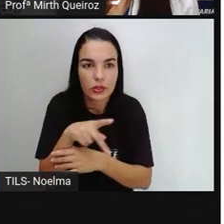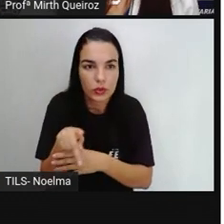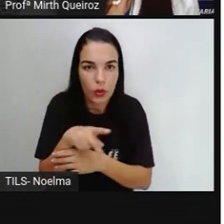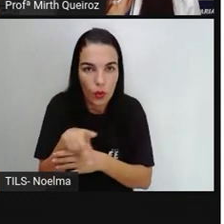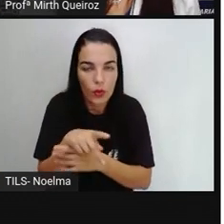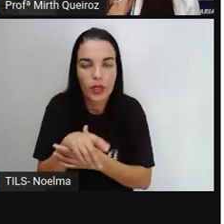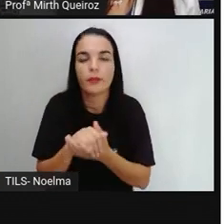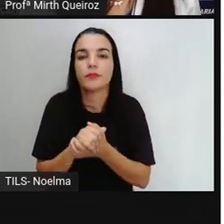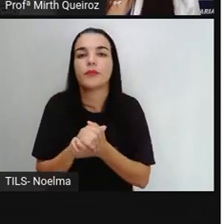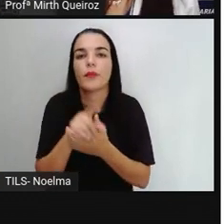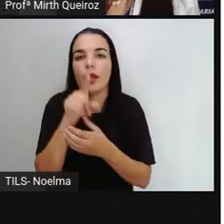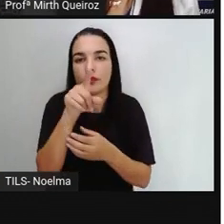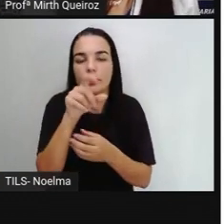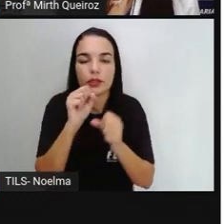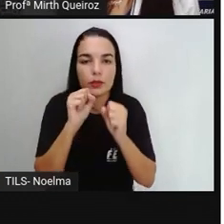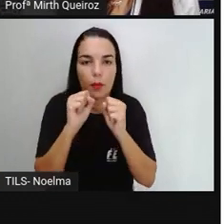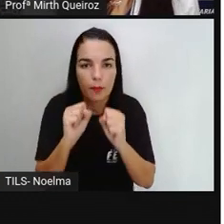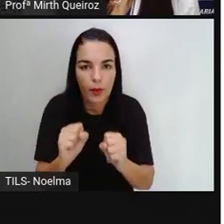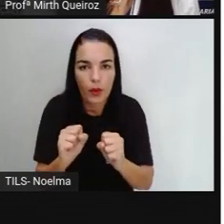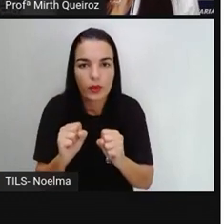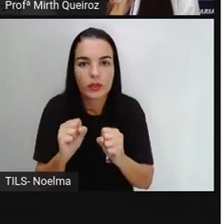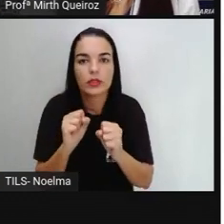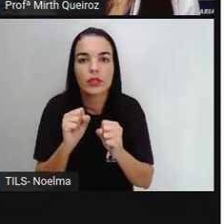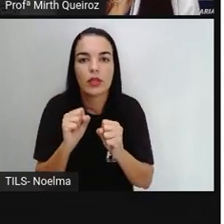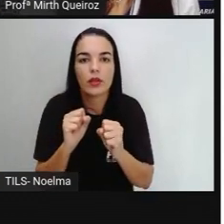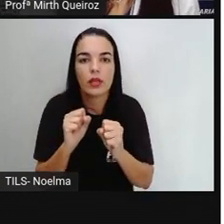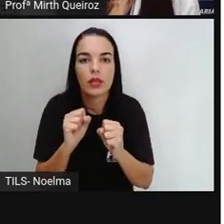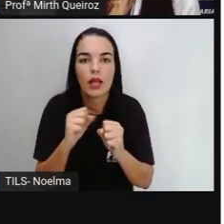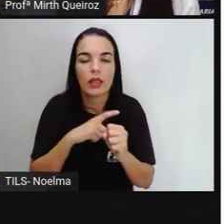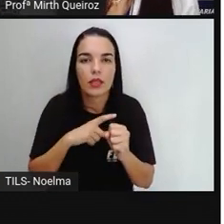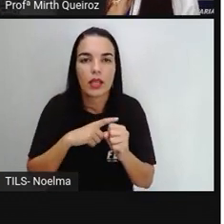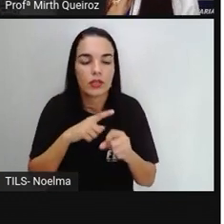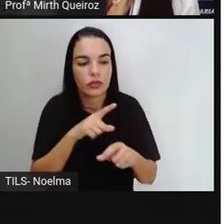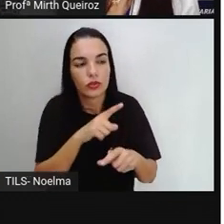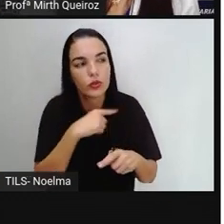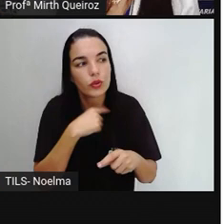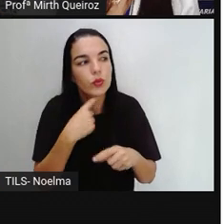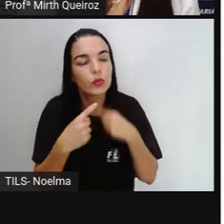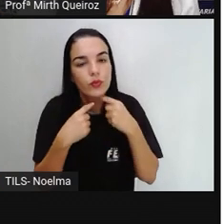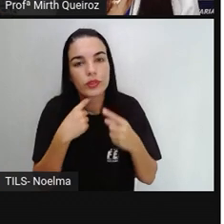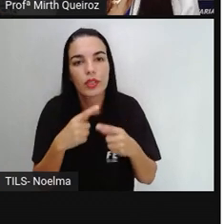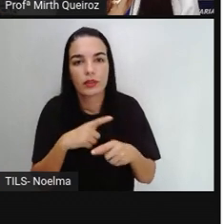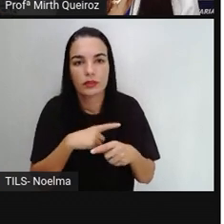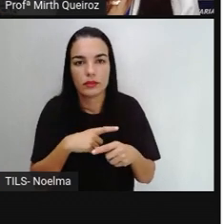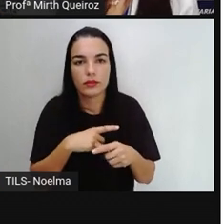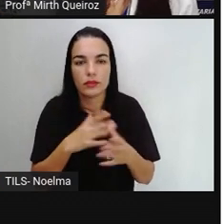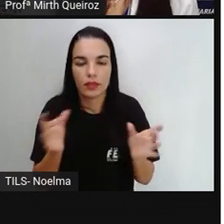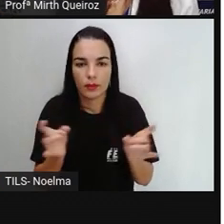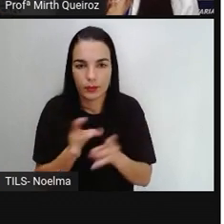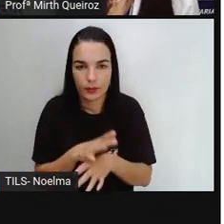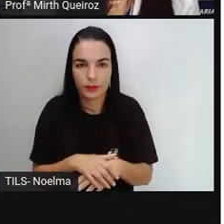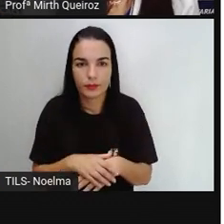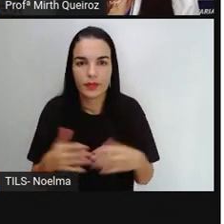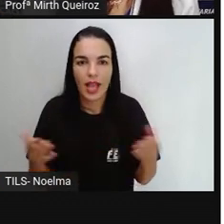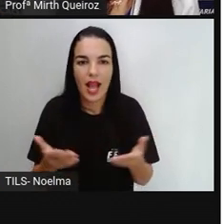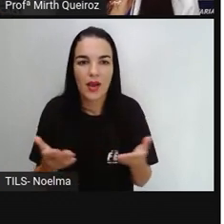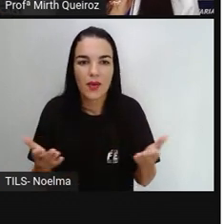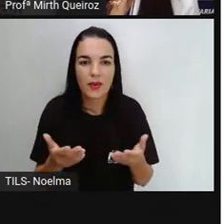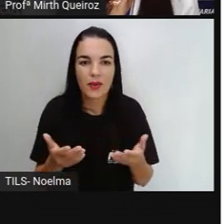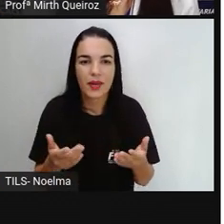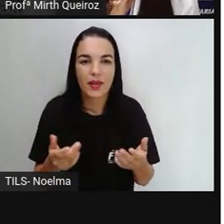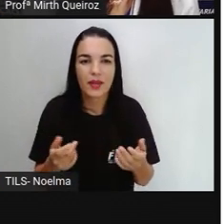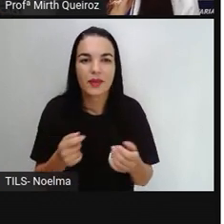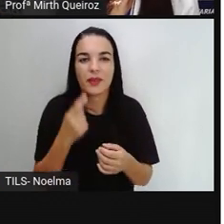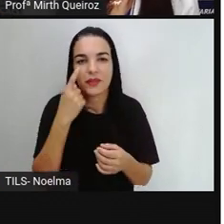né, vocês possam tirar essa dúvida em relação ao significado. E eu trouxe para